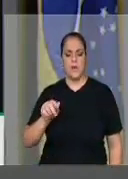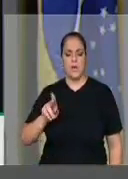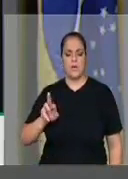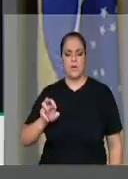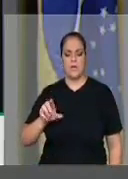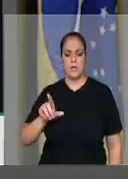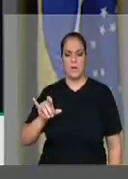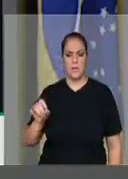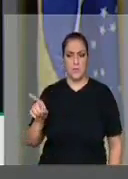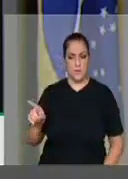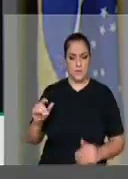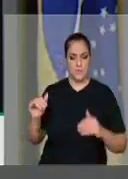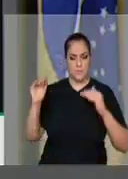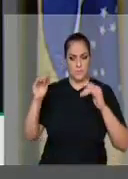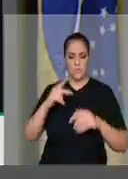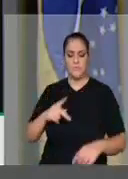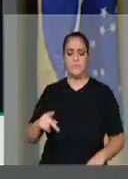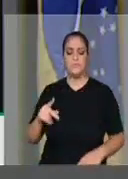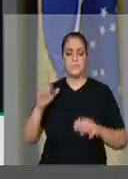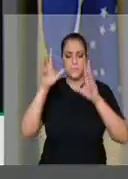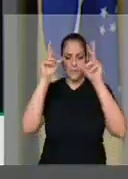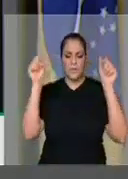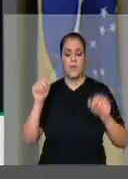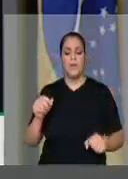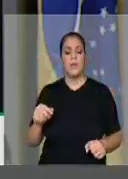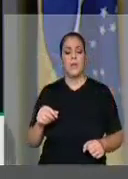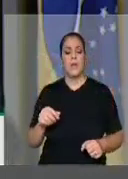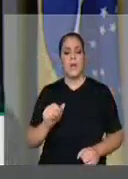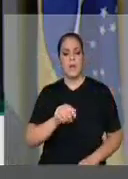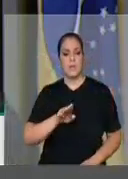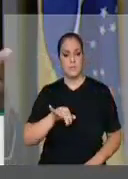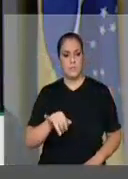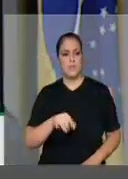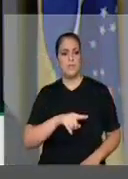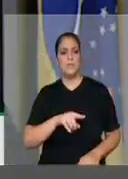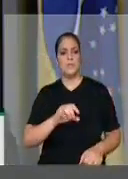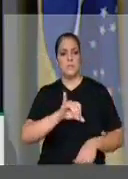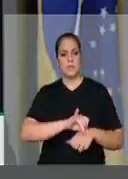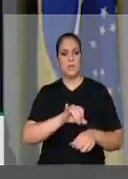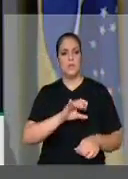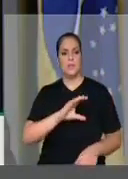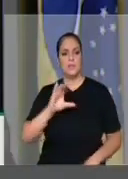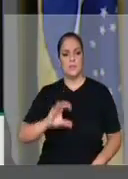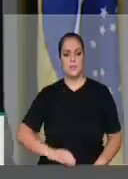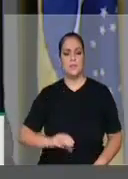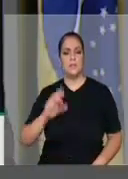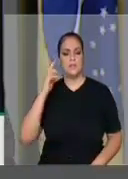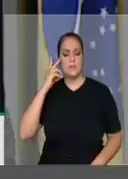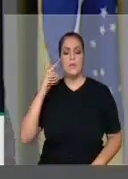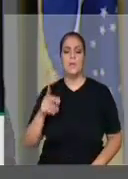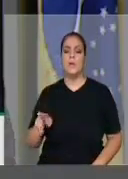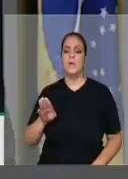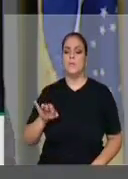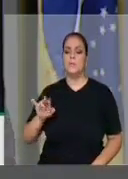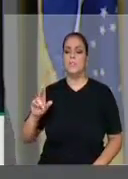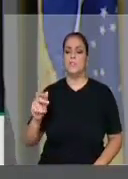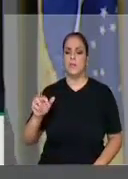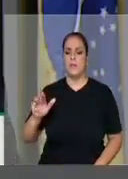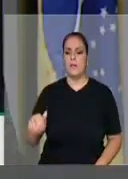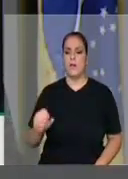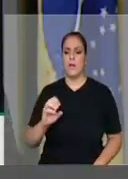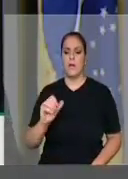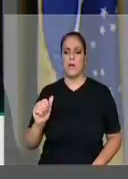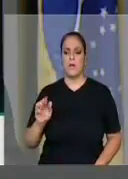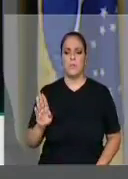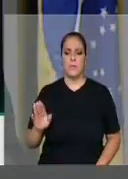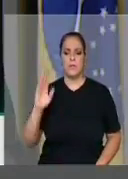e estava o Bernardo Api, do Centro de Cidadania Fiscal de São Paulo, e o doutor Bichara, representando a OAB